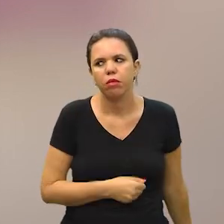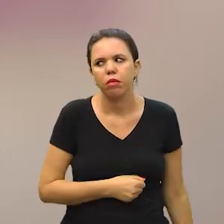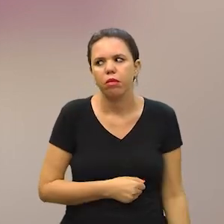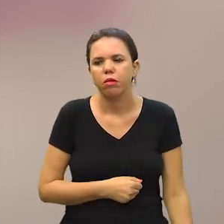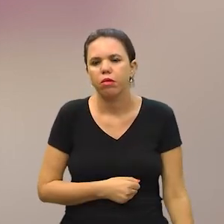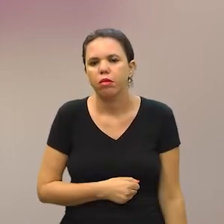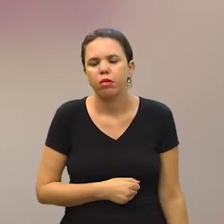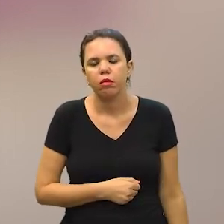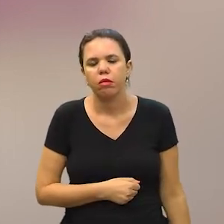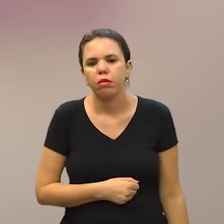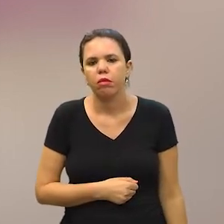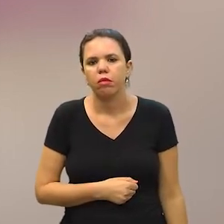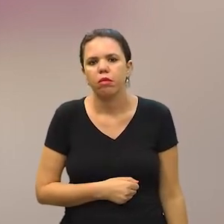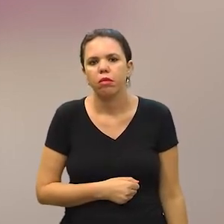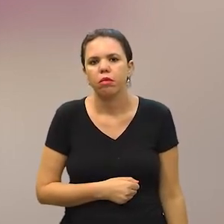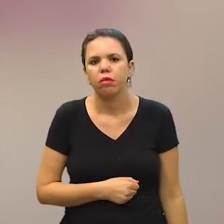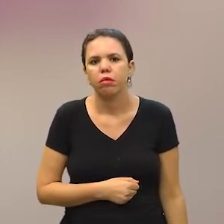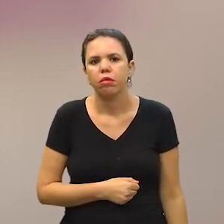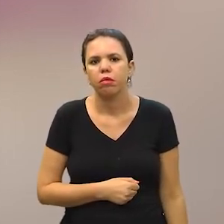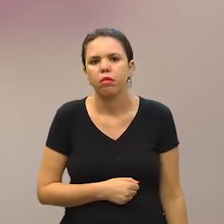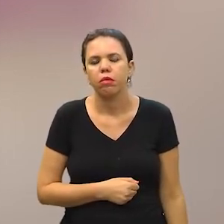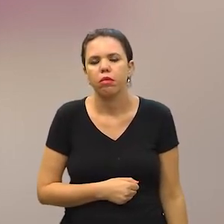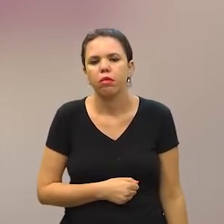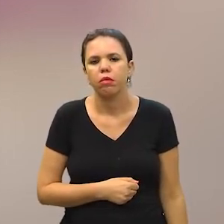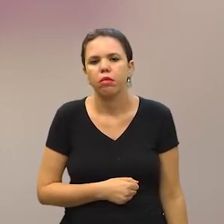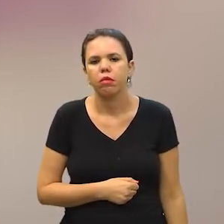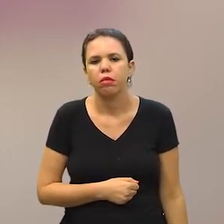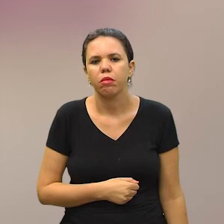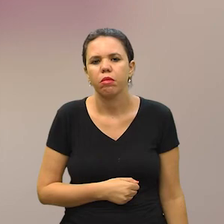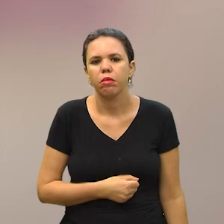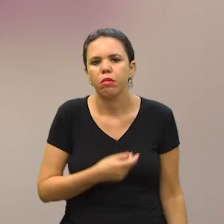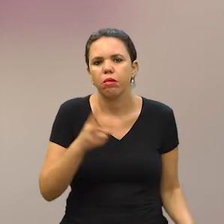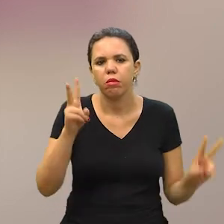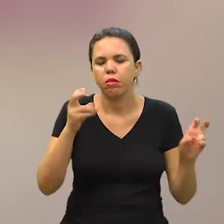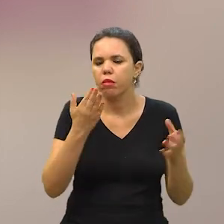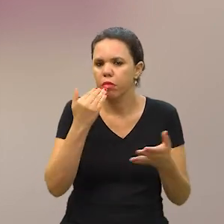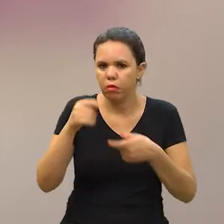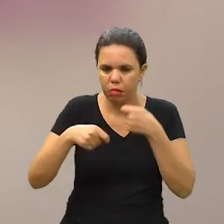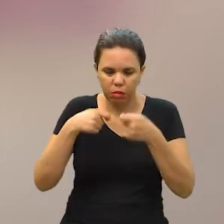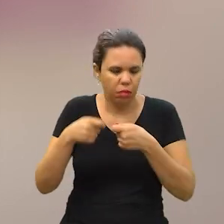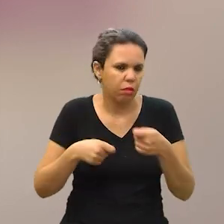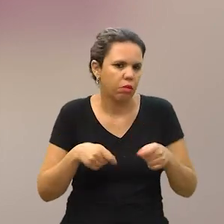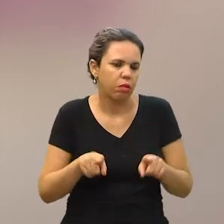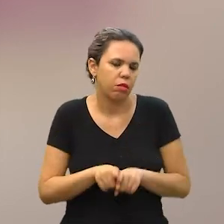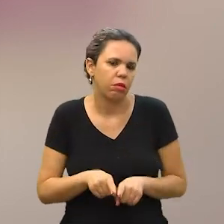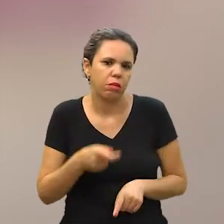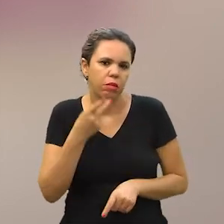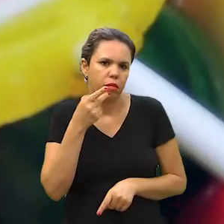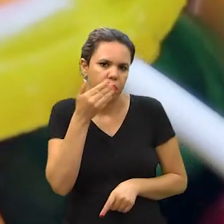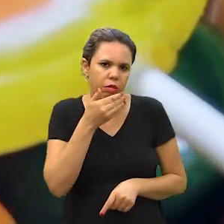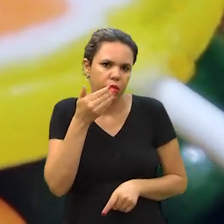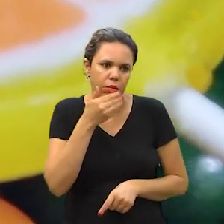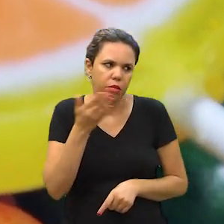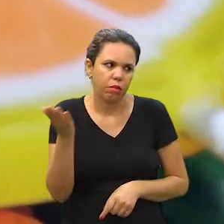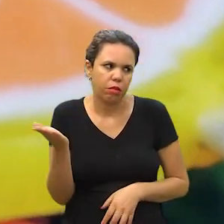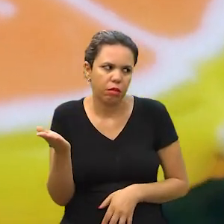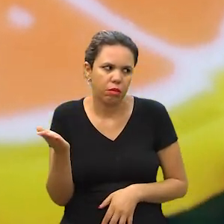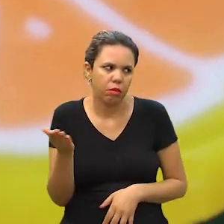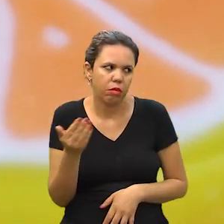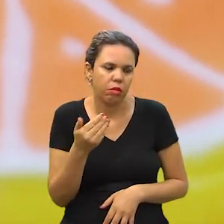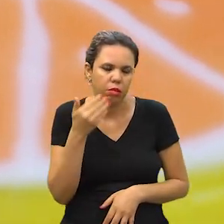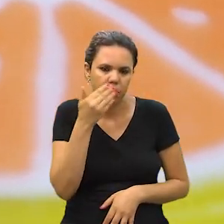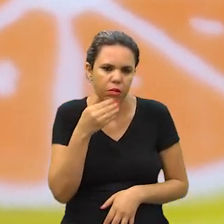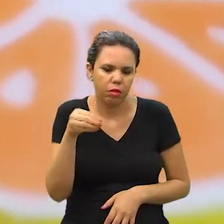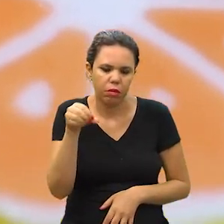né? E aí, falando até puxando um pouco do gancho, falando um pouco de alimentação, a gente diz, doces, por exemplo, né,